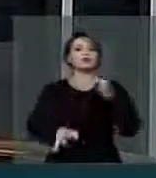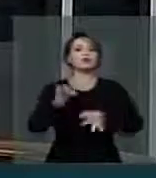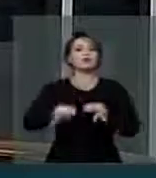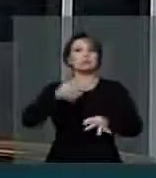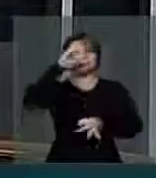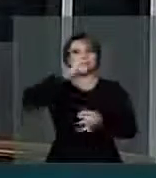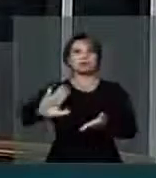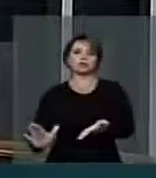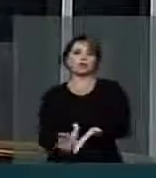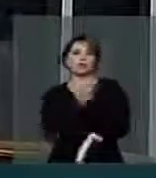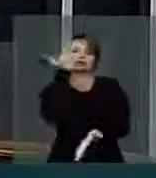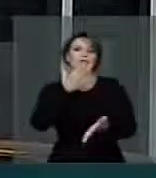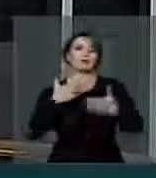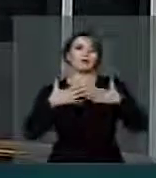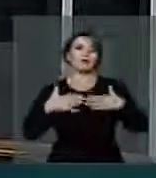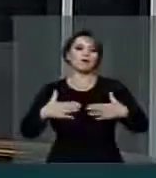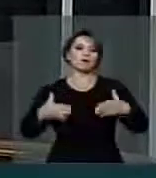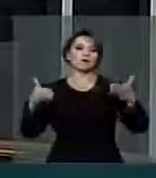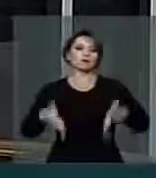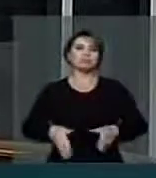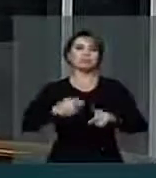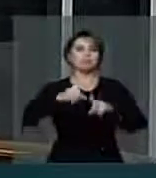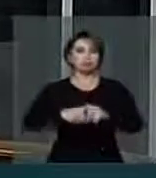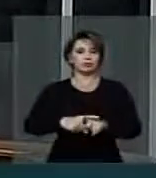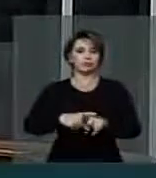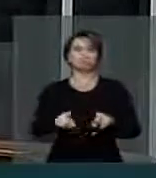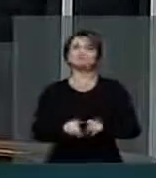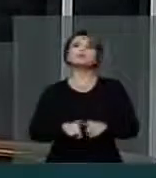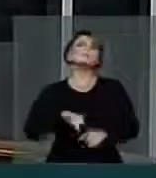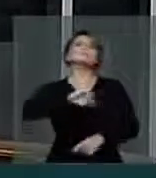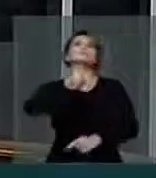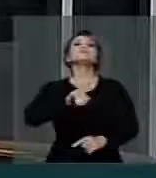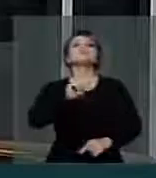ao meu companheiro Zé Eduardo Cardoso, que